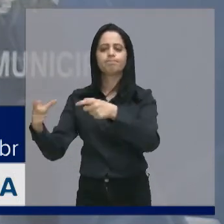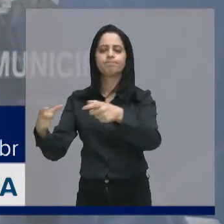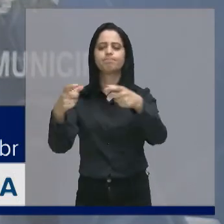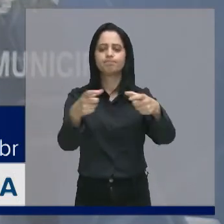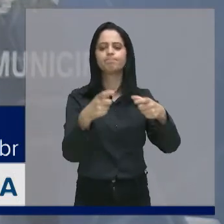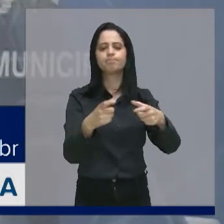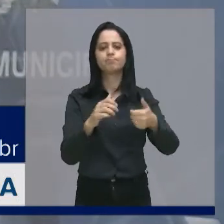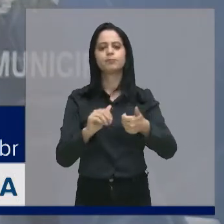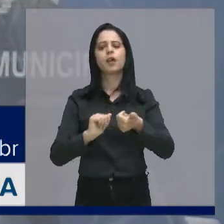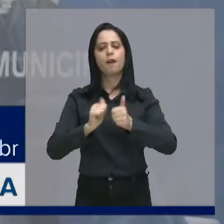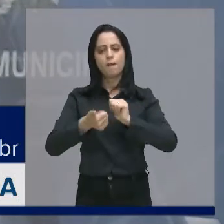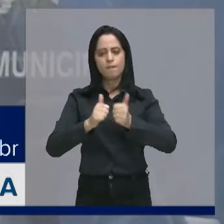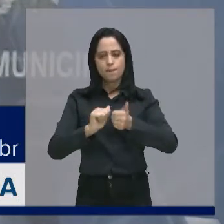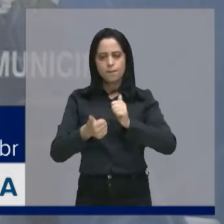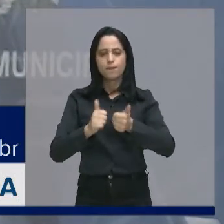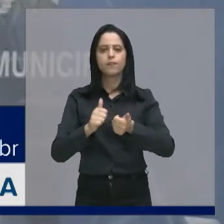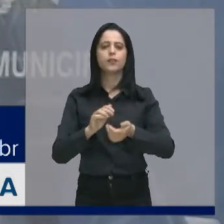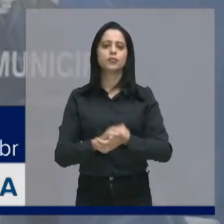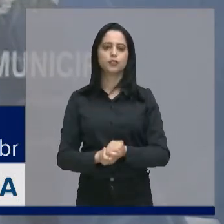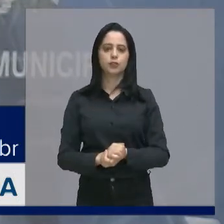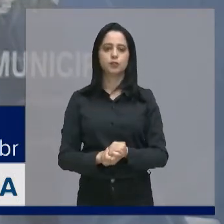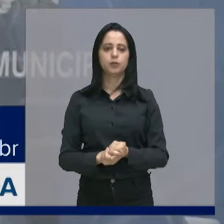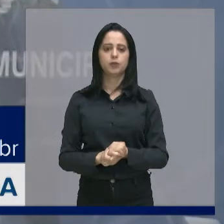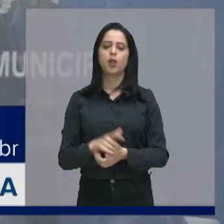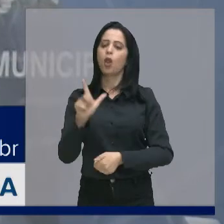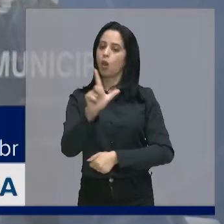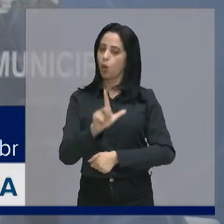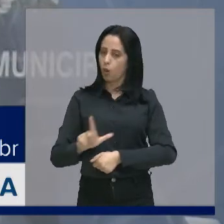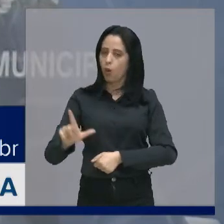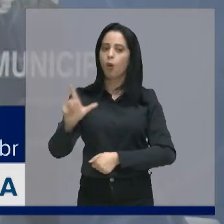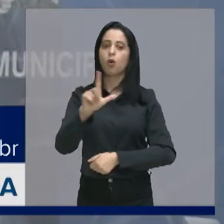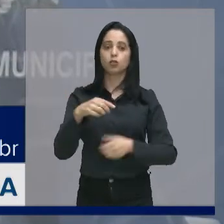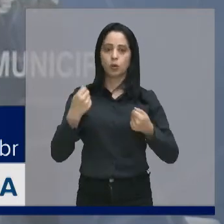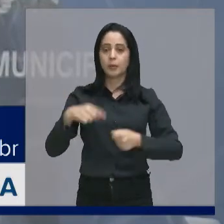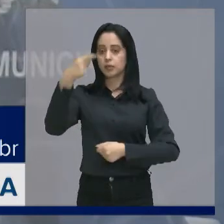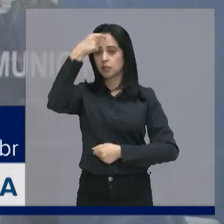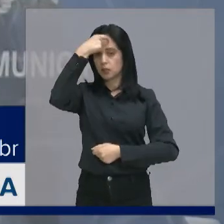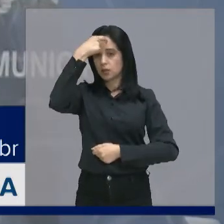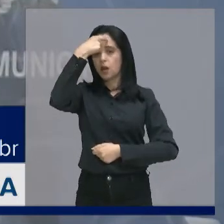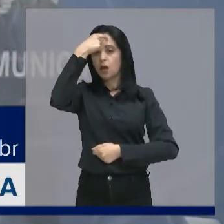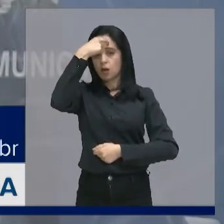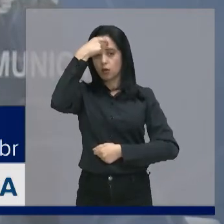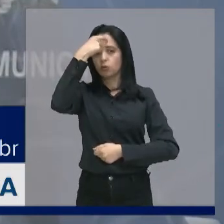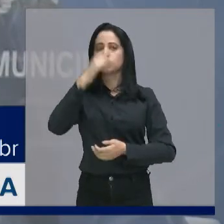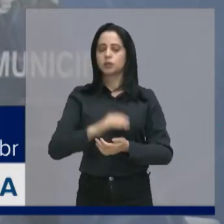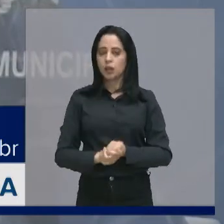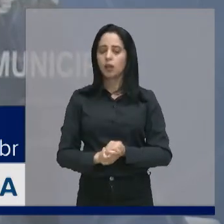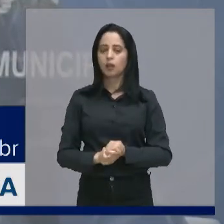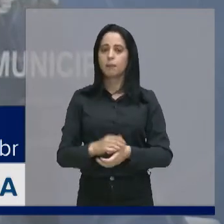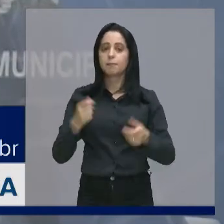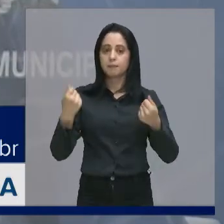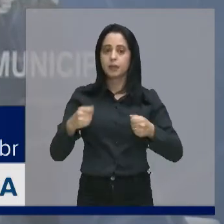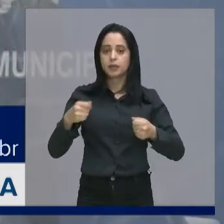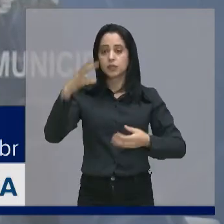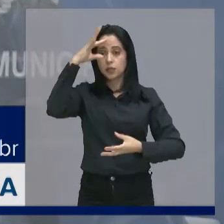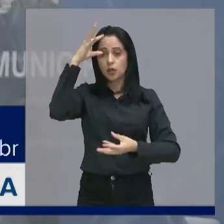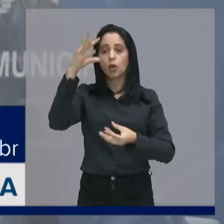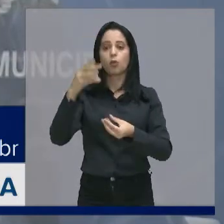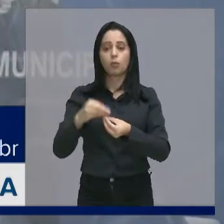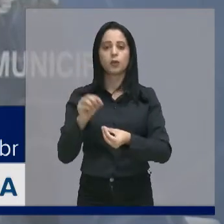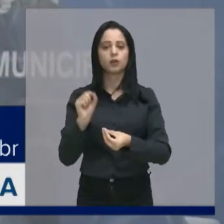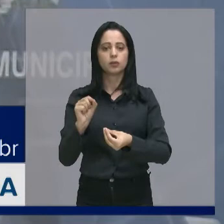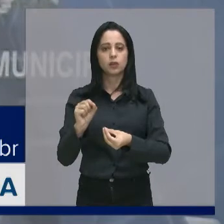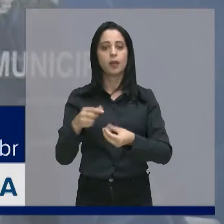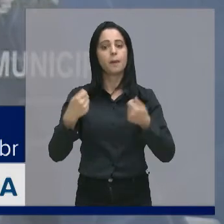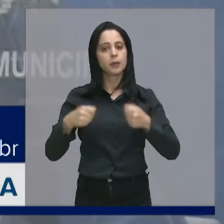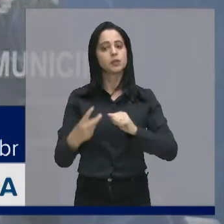esportivas, logicamente, desde que as pessoas tenham consciência, elas saibam que precisam se precaver